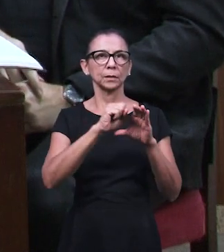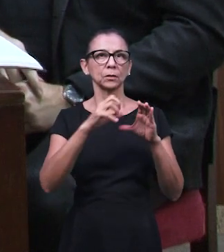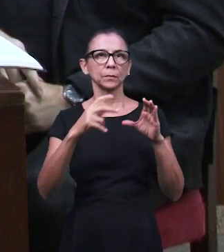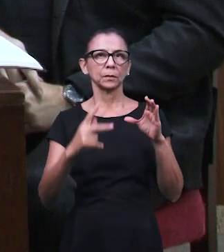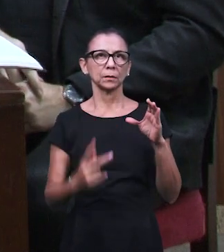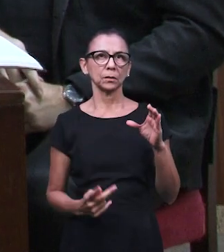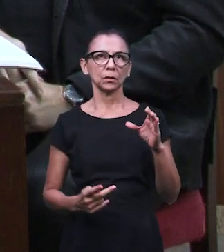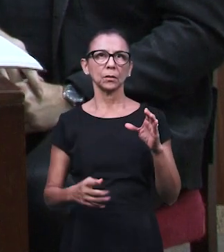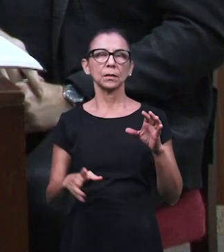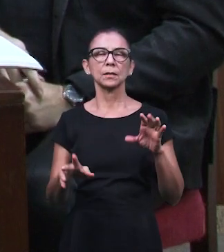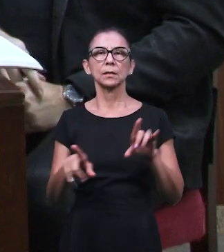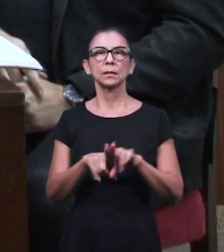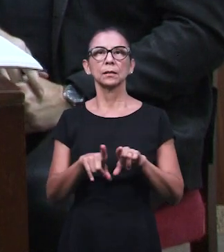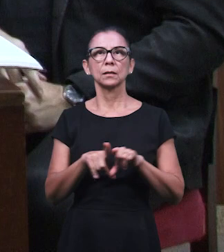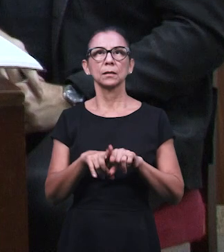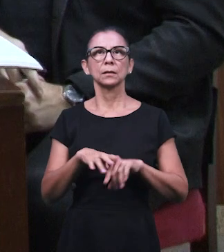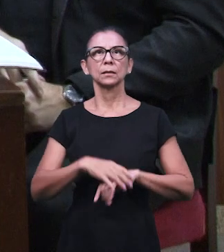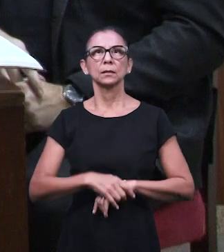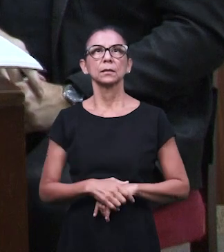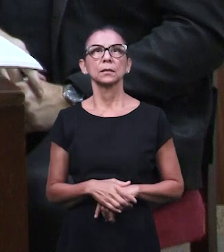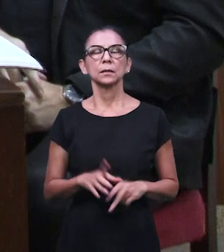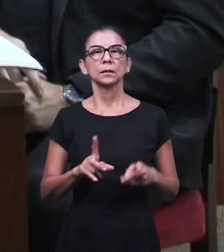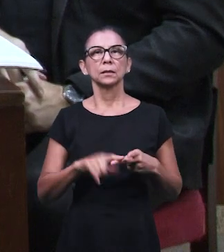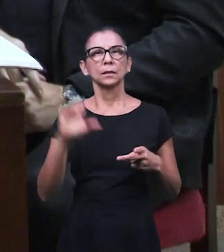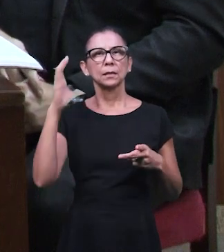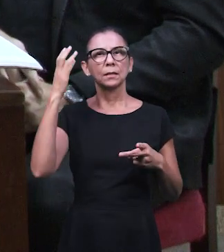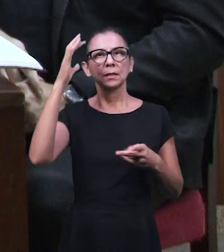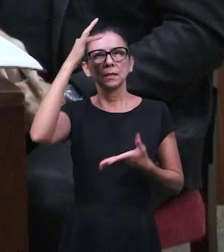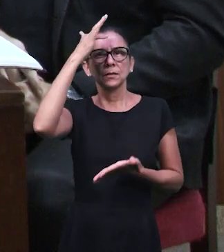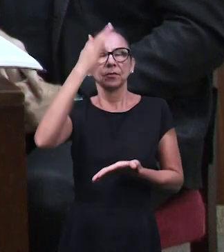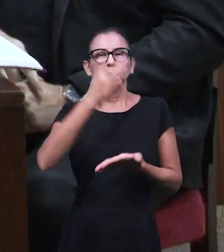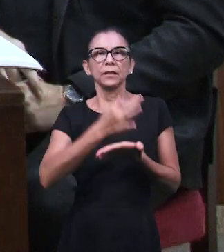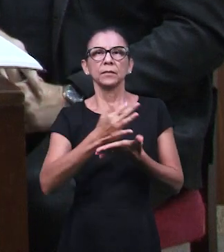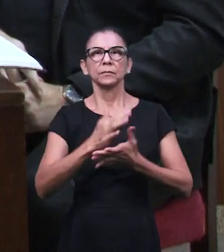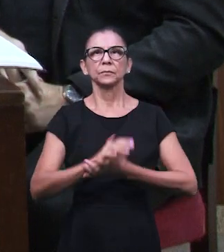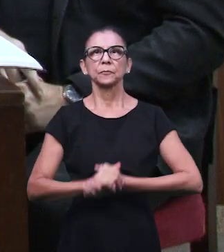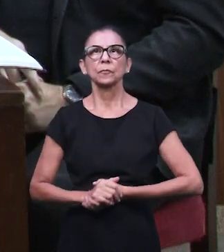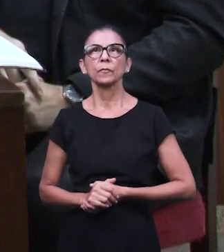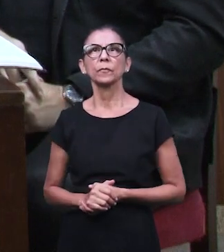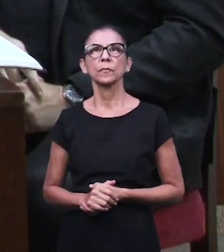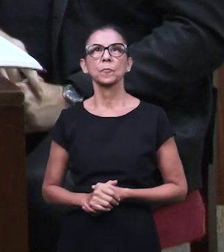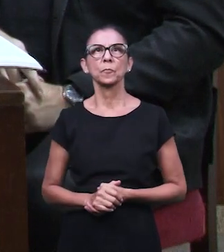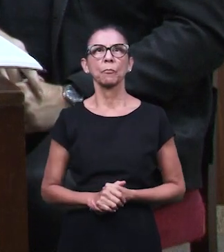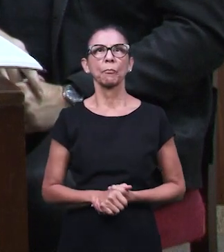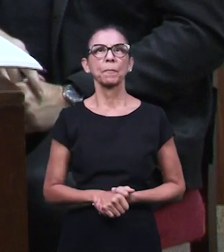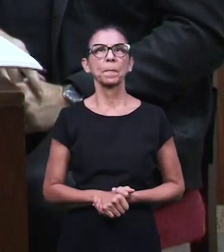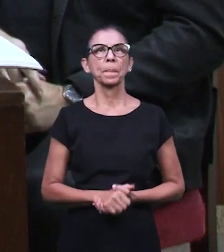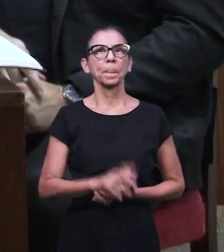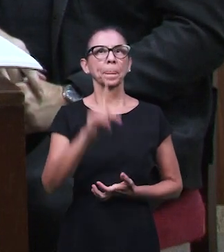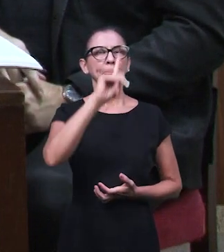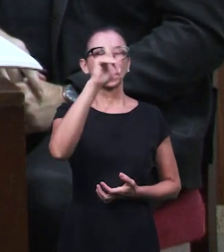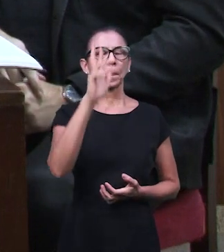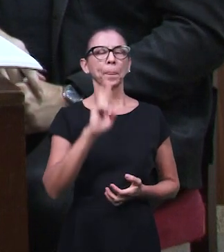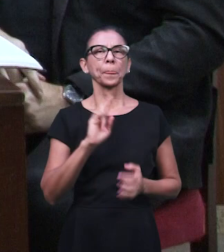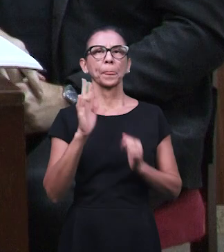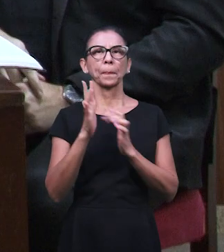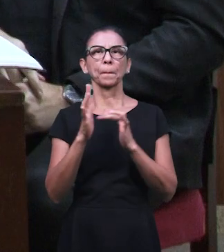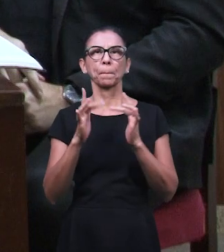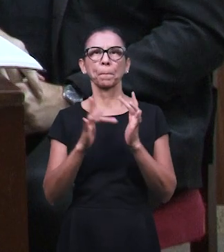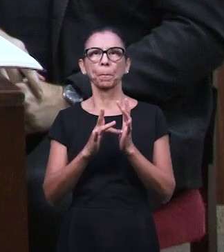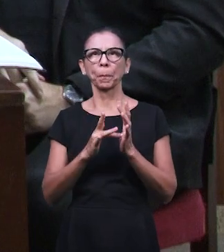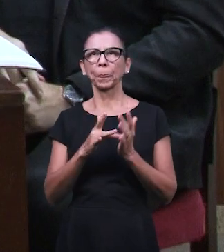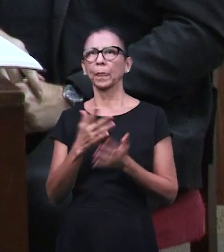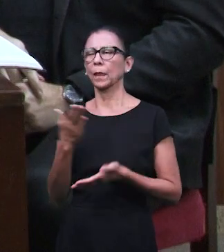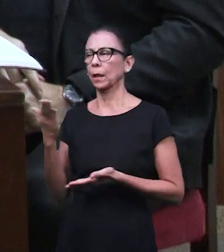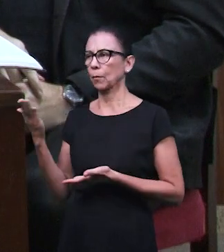nosso companheiro Luiz Fernando, da Igreja de Vaz Lobo. A paz do Senhor Jesus a todos os irmãos, a paz do Senhor Jesus pastor,